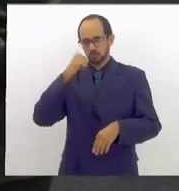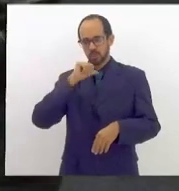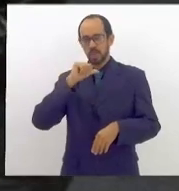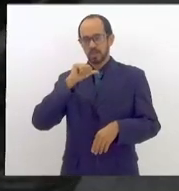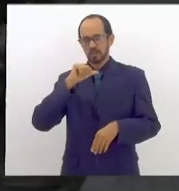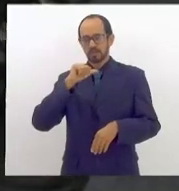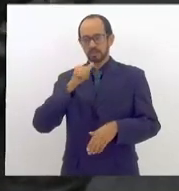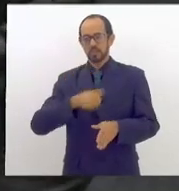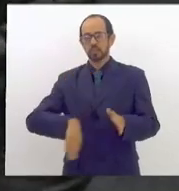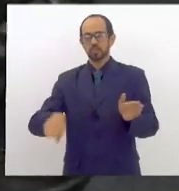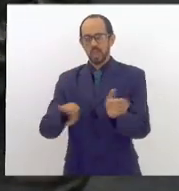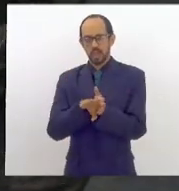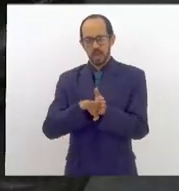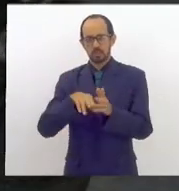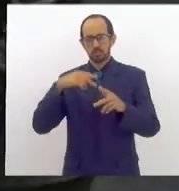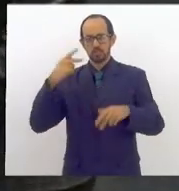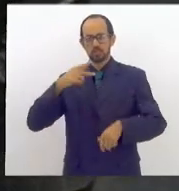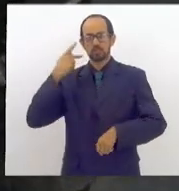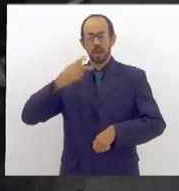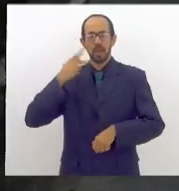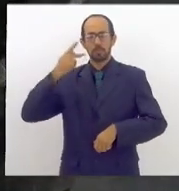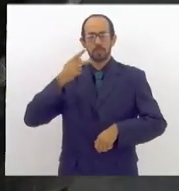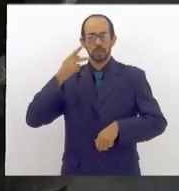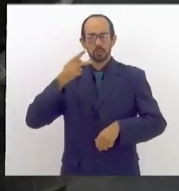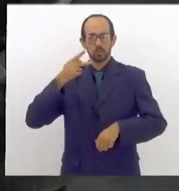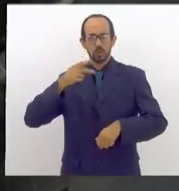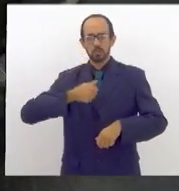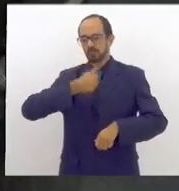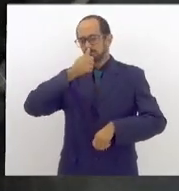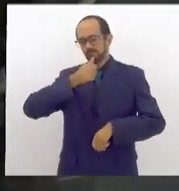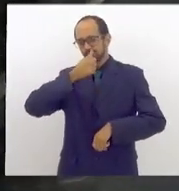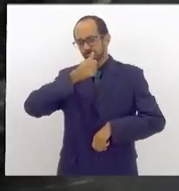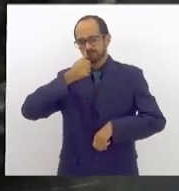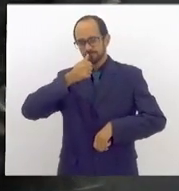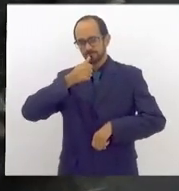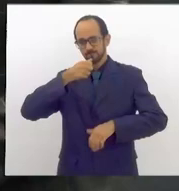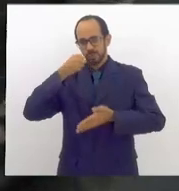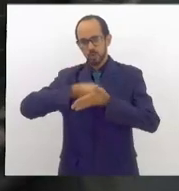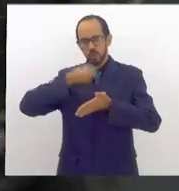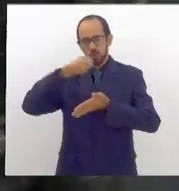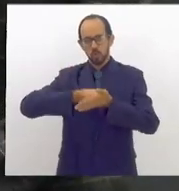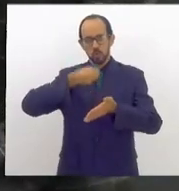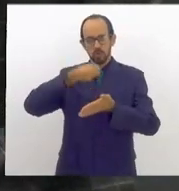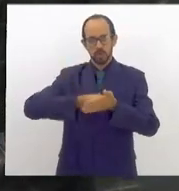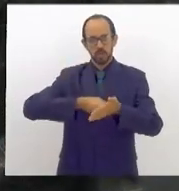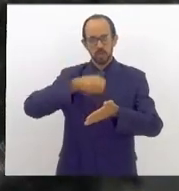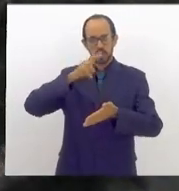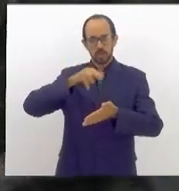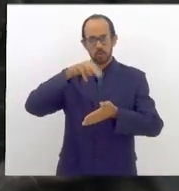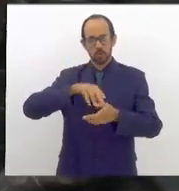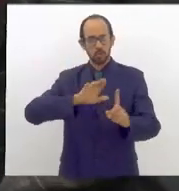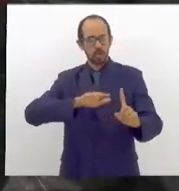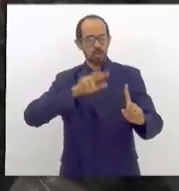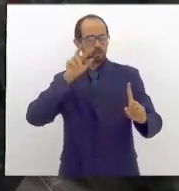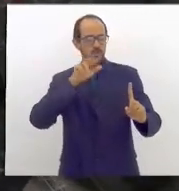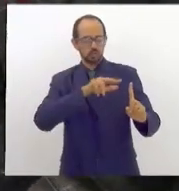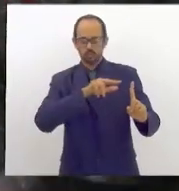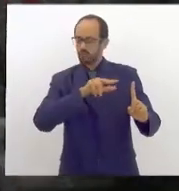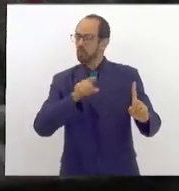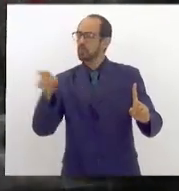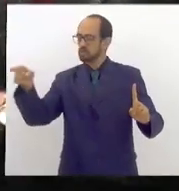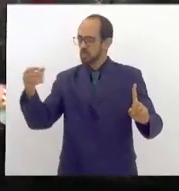chegamos no Parlamento com tanto sacrifício e jamais éramos vistas e você nos deu